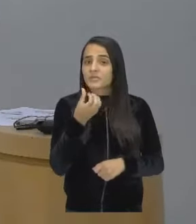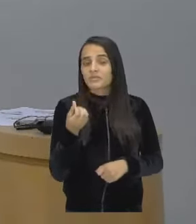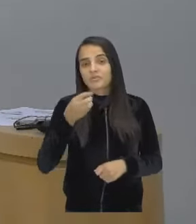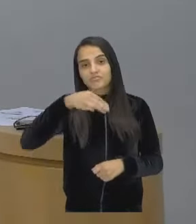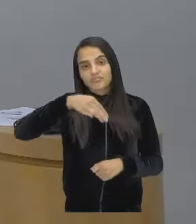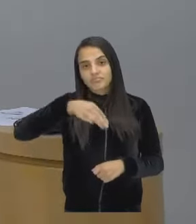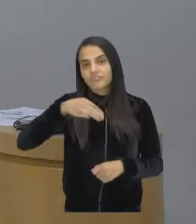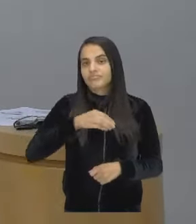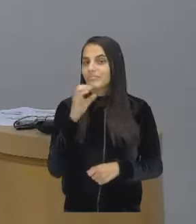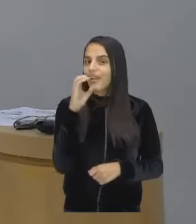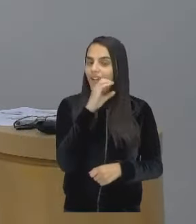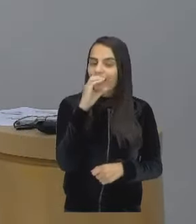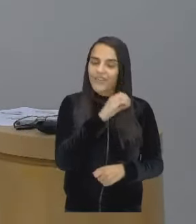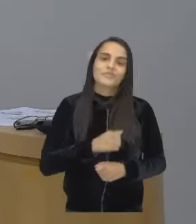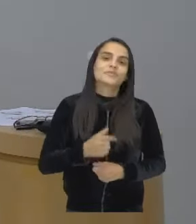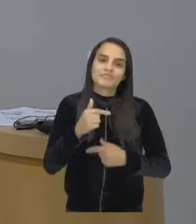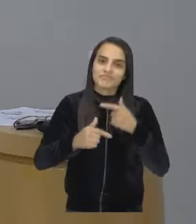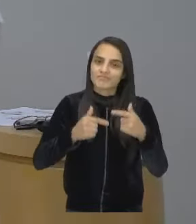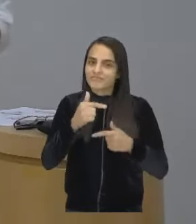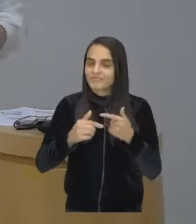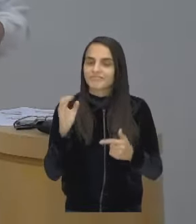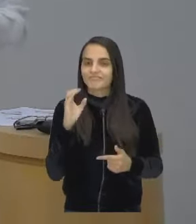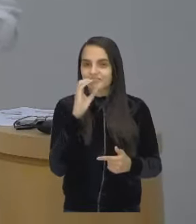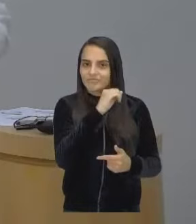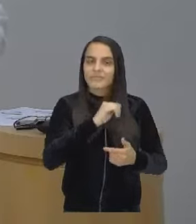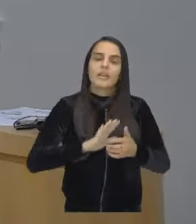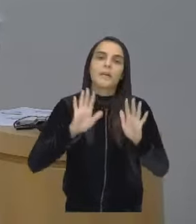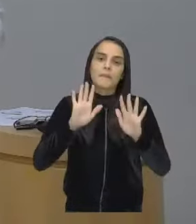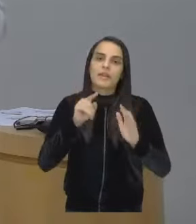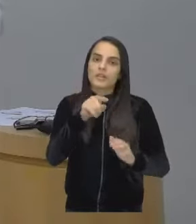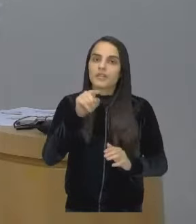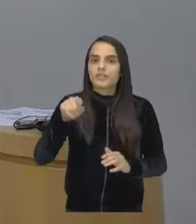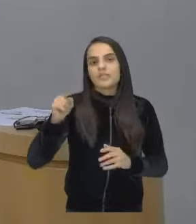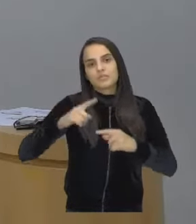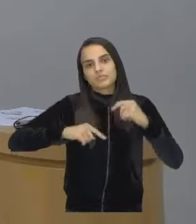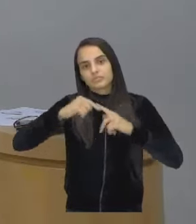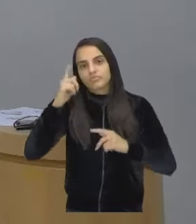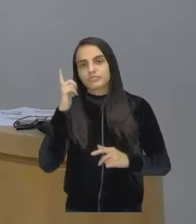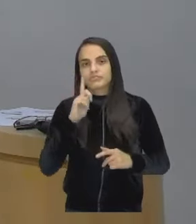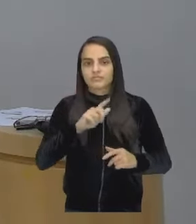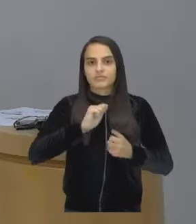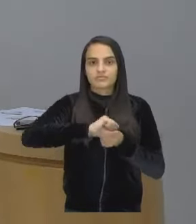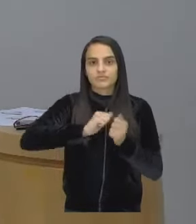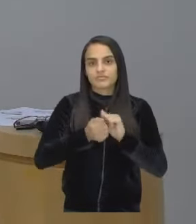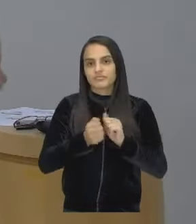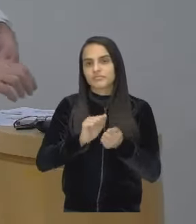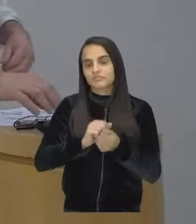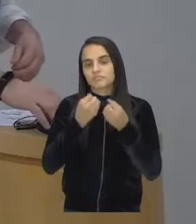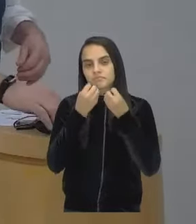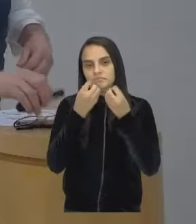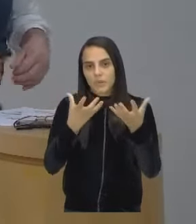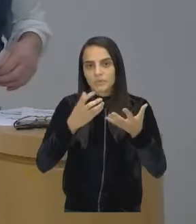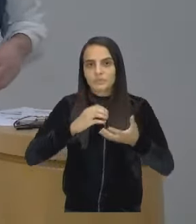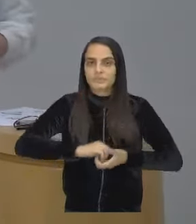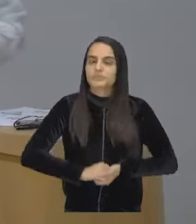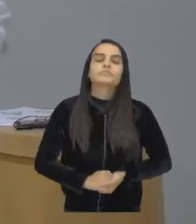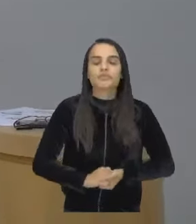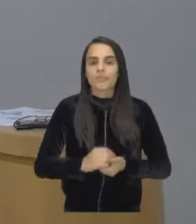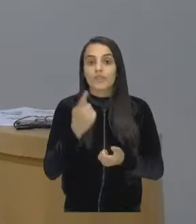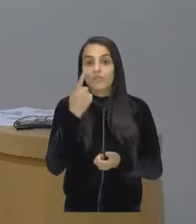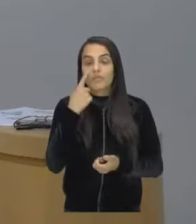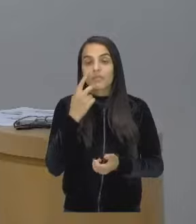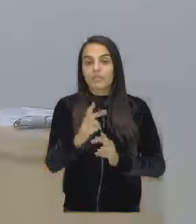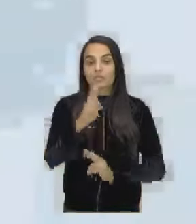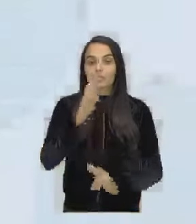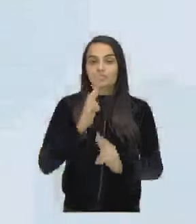a gente tem que trabalhar um pouco mais desse jeito. Mas se você conseguiu adaptar o material, fantastic. That's the idea. Vamos checar aqui as respostas para ver se está